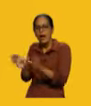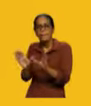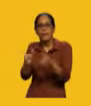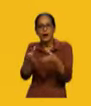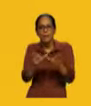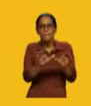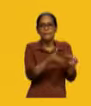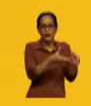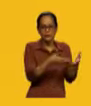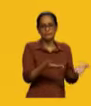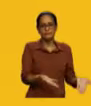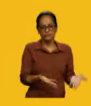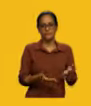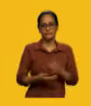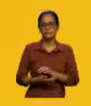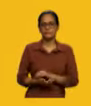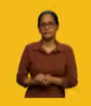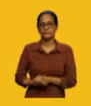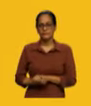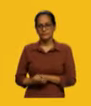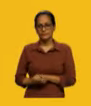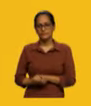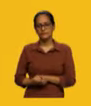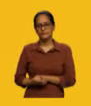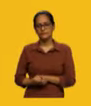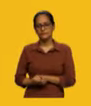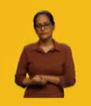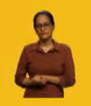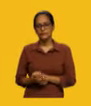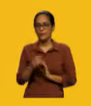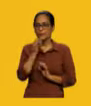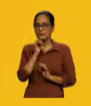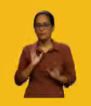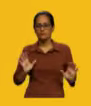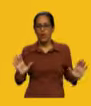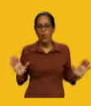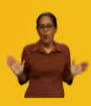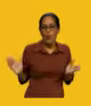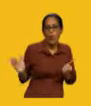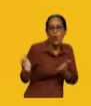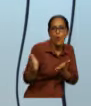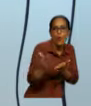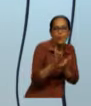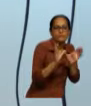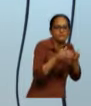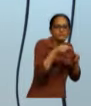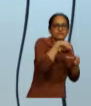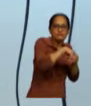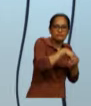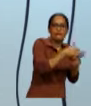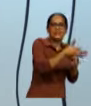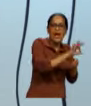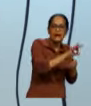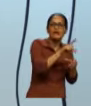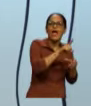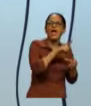tem uma posição, né? Ajuntou 10, ele tem uma posição, que é chamado de